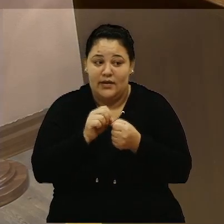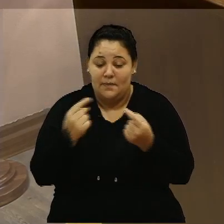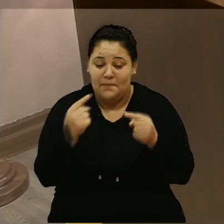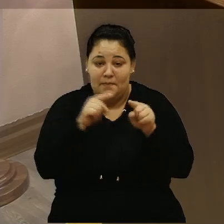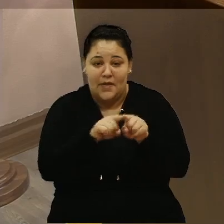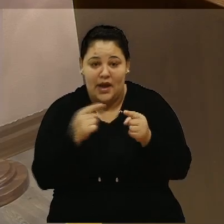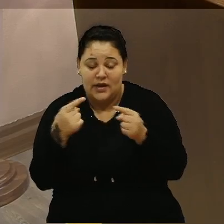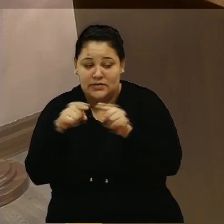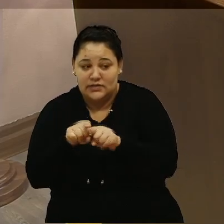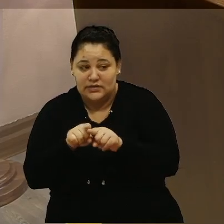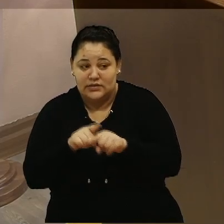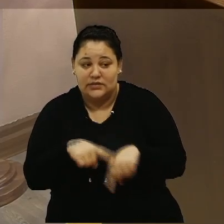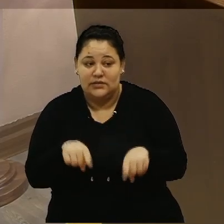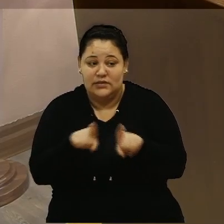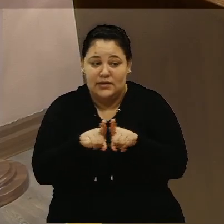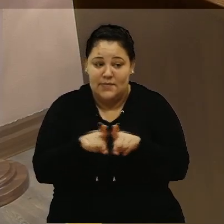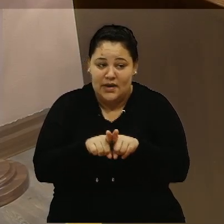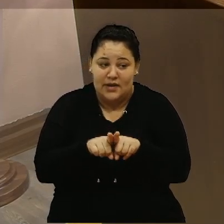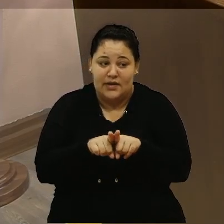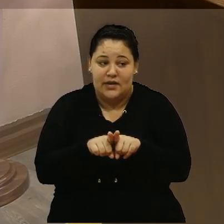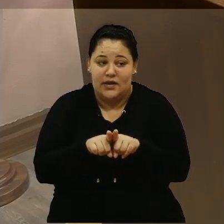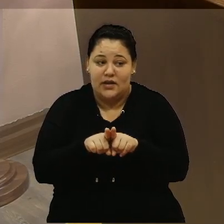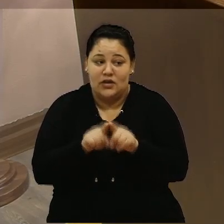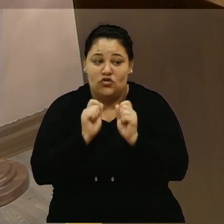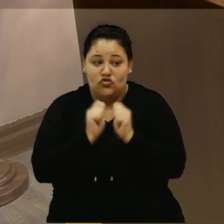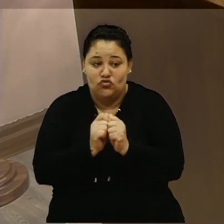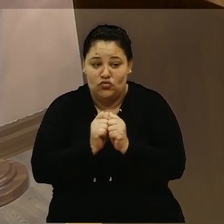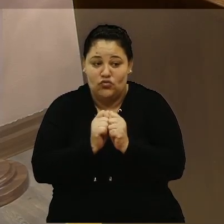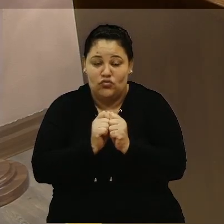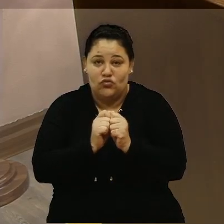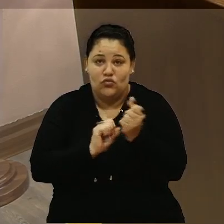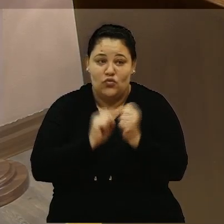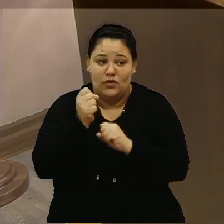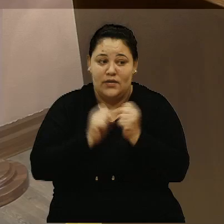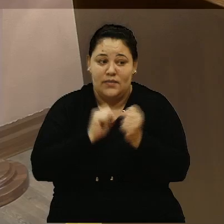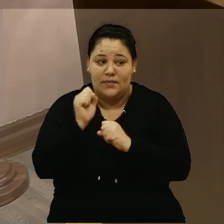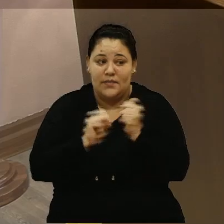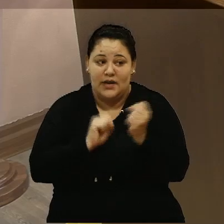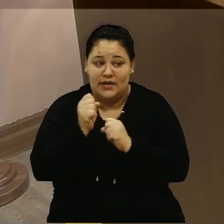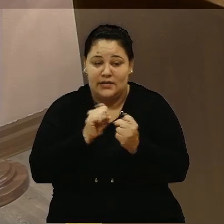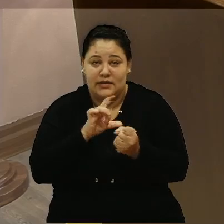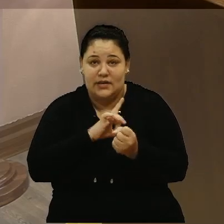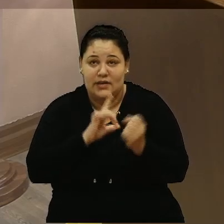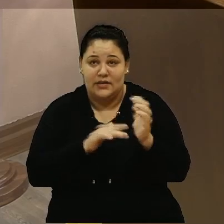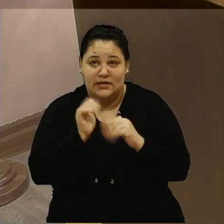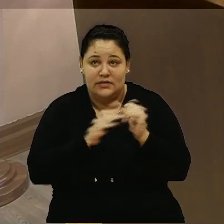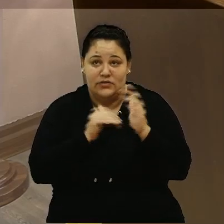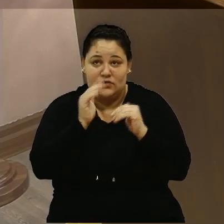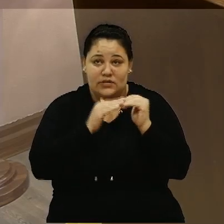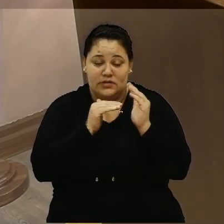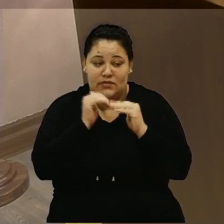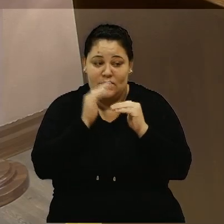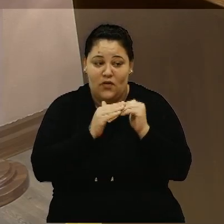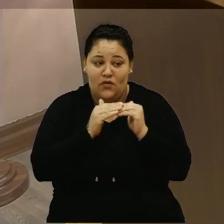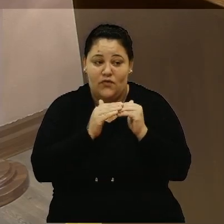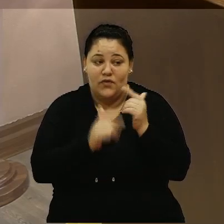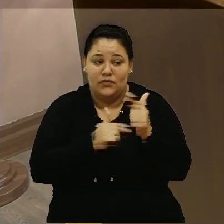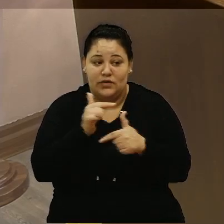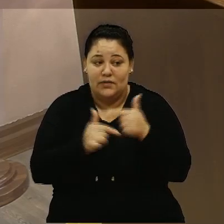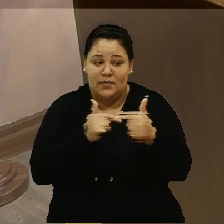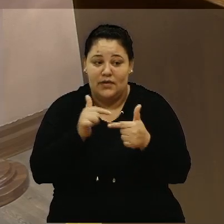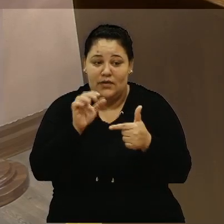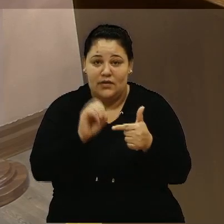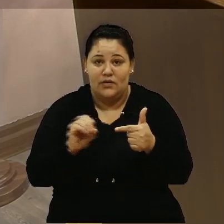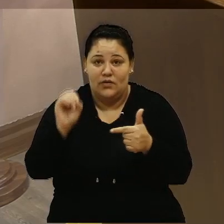parcerias, eles buscam fazer parcerias com empresas no qual eles desenvolvem um trabalho